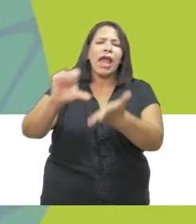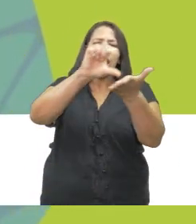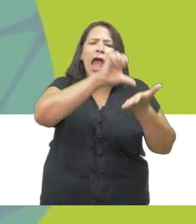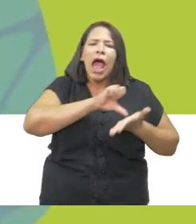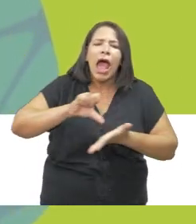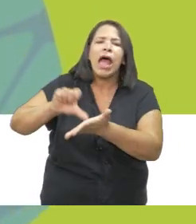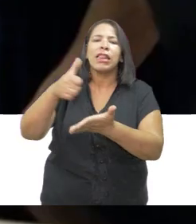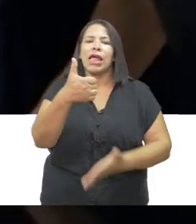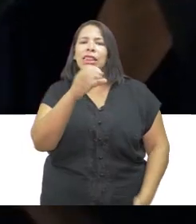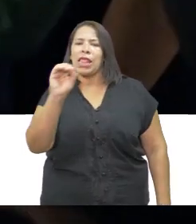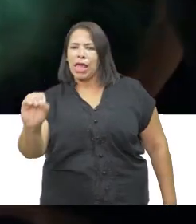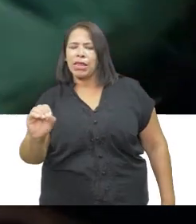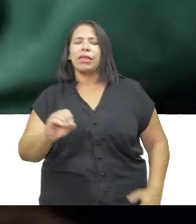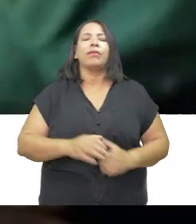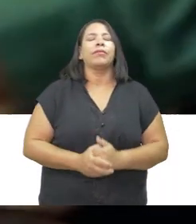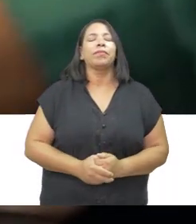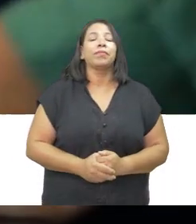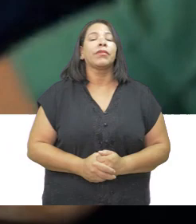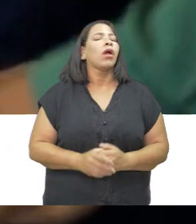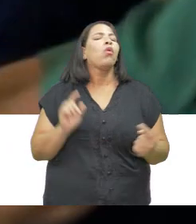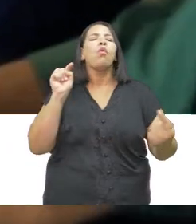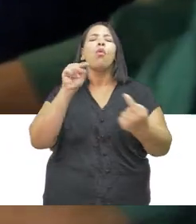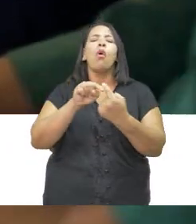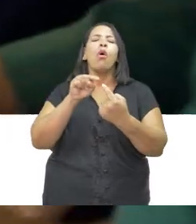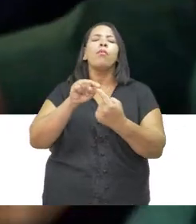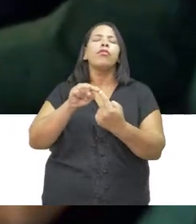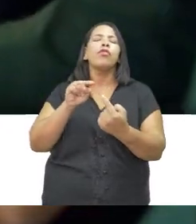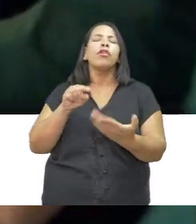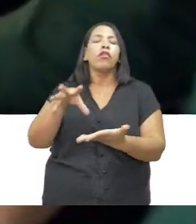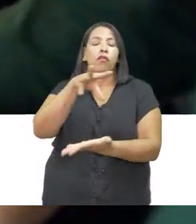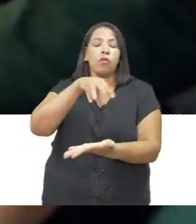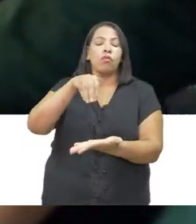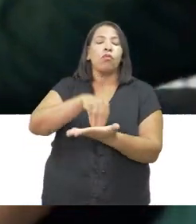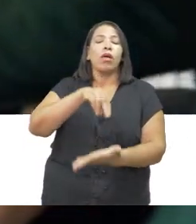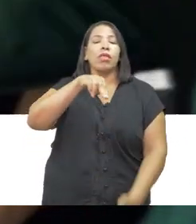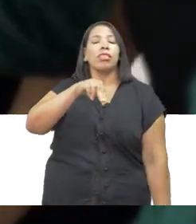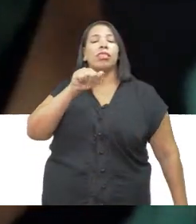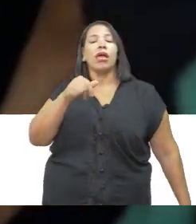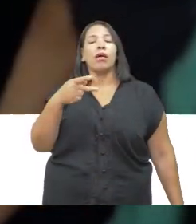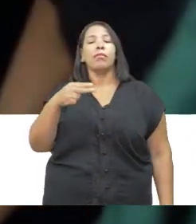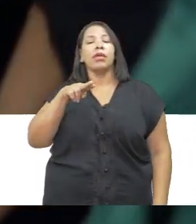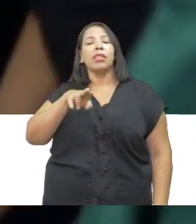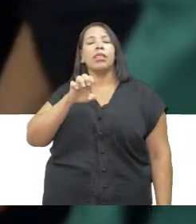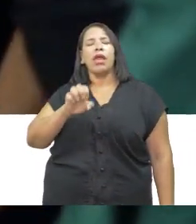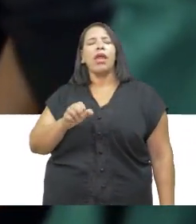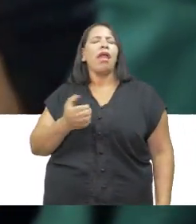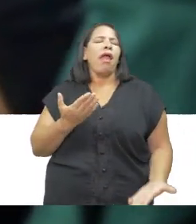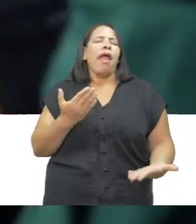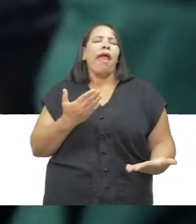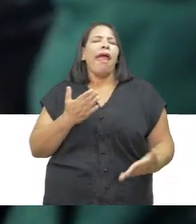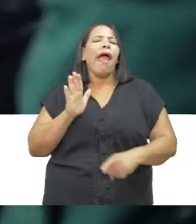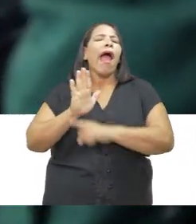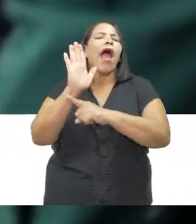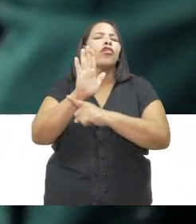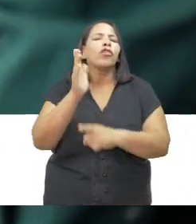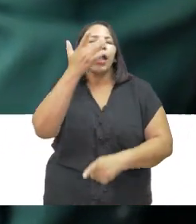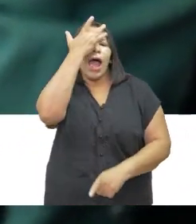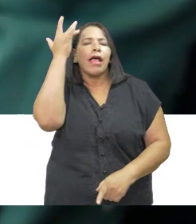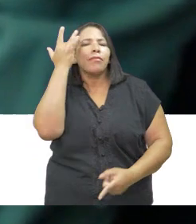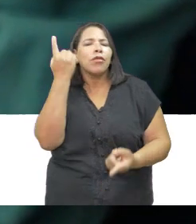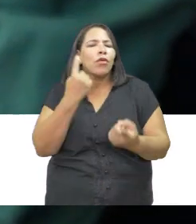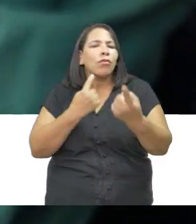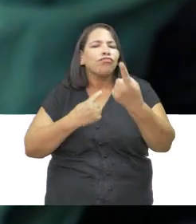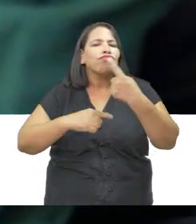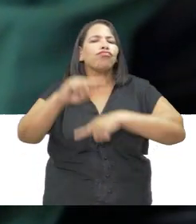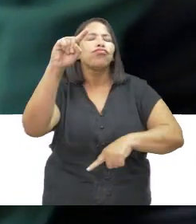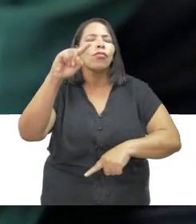campi do Instituto. A finalidade desse núcleo é promover a quebra de barreiras atitudinais, educacionais, barreiras